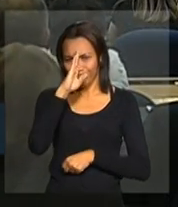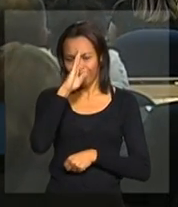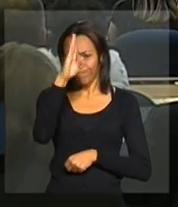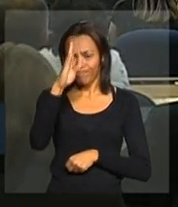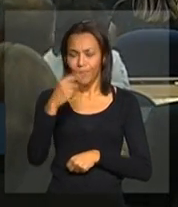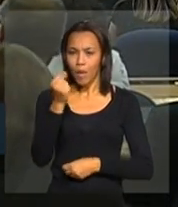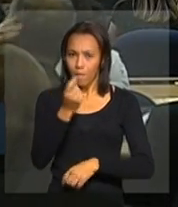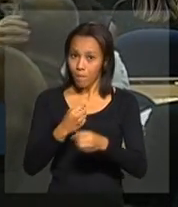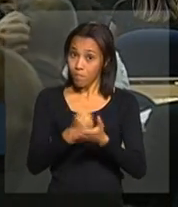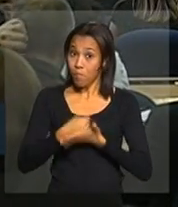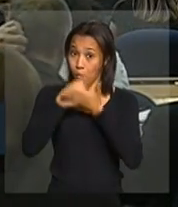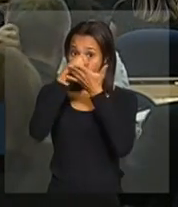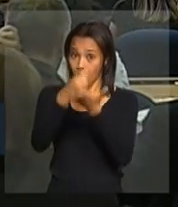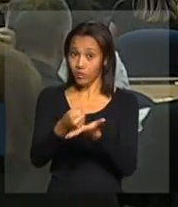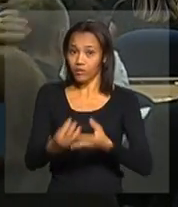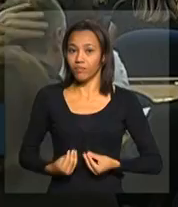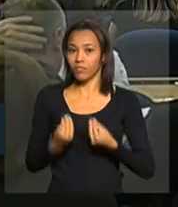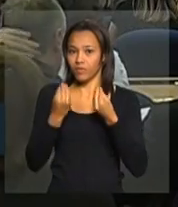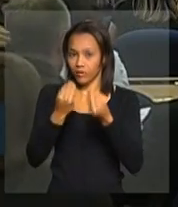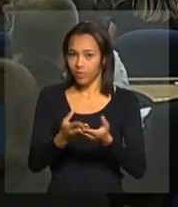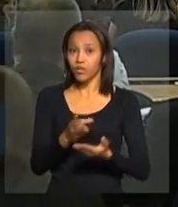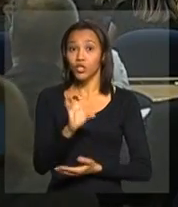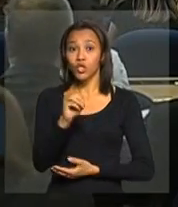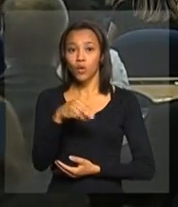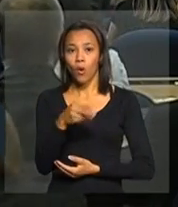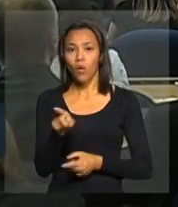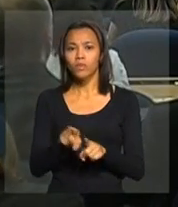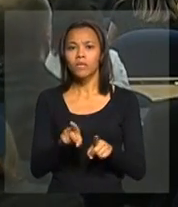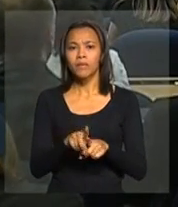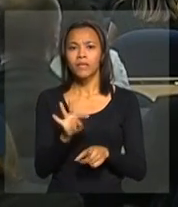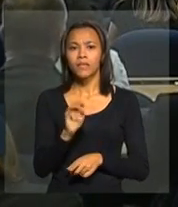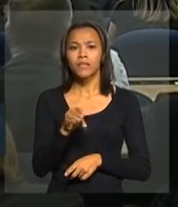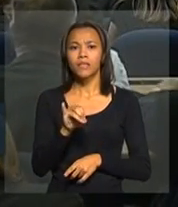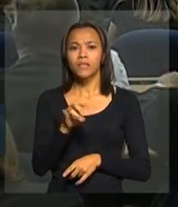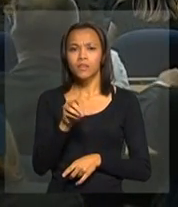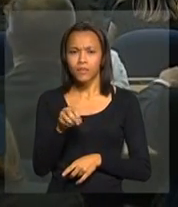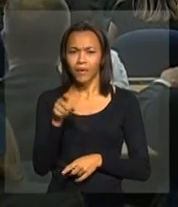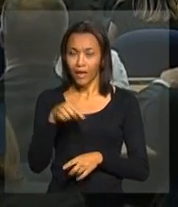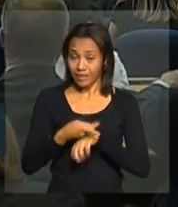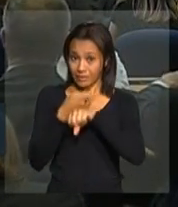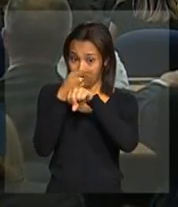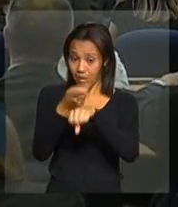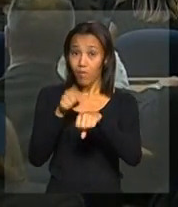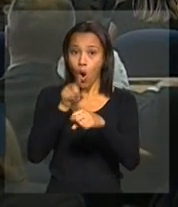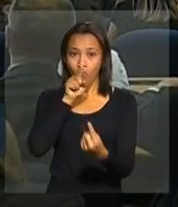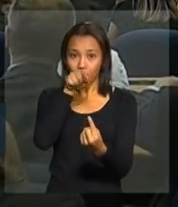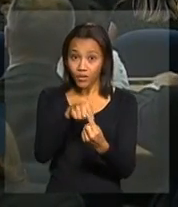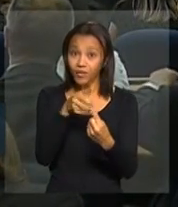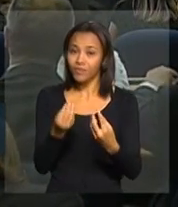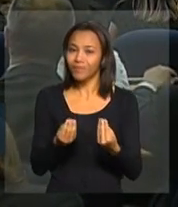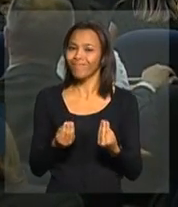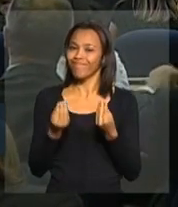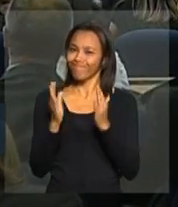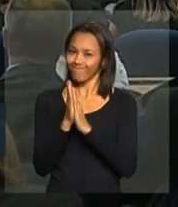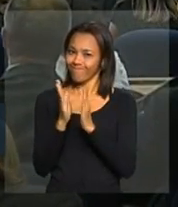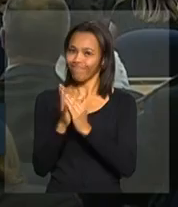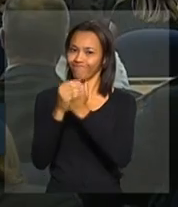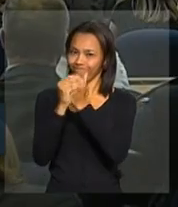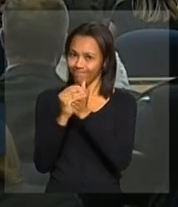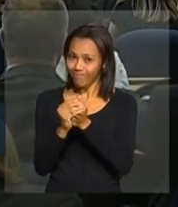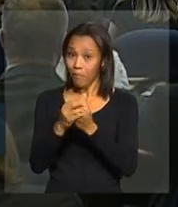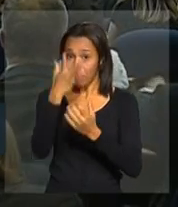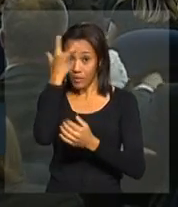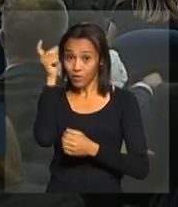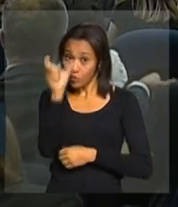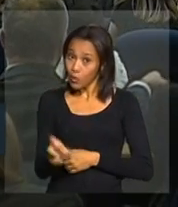na promoção de doação de órgãos e tecidos. Este prêmio tem como objetivo homenagear pessoas, instituições